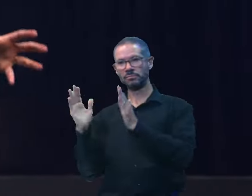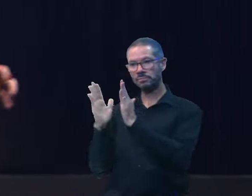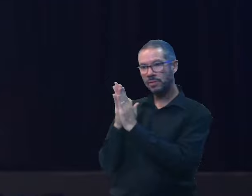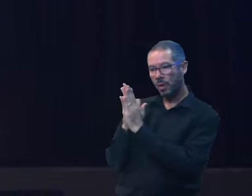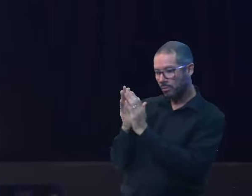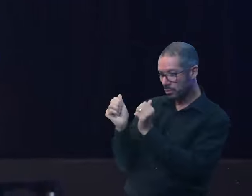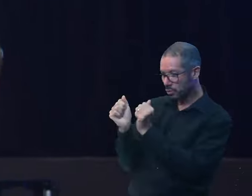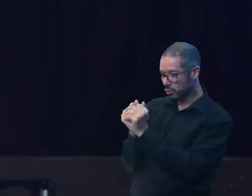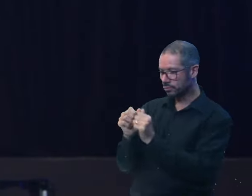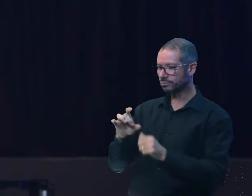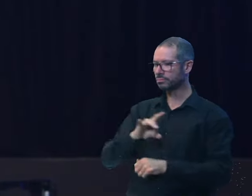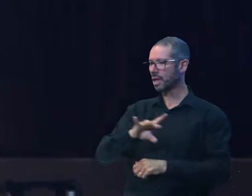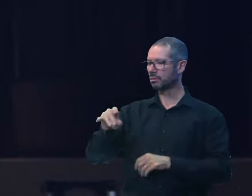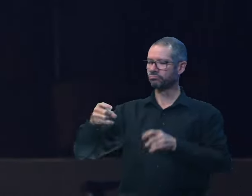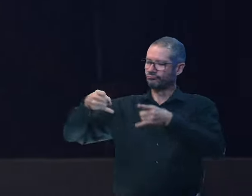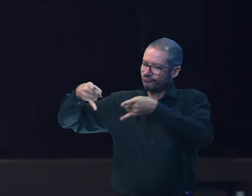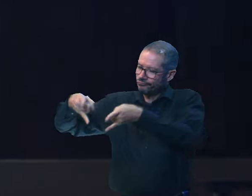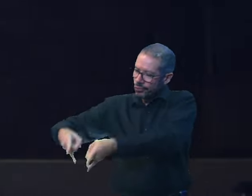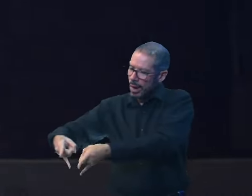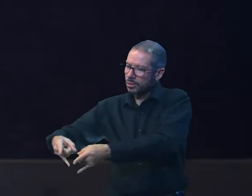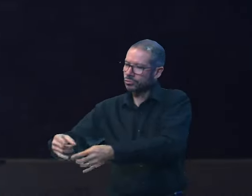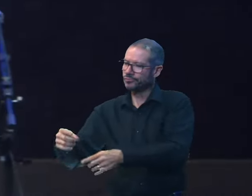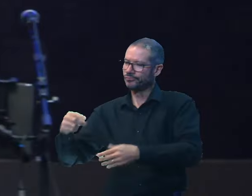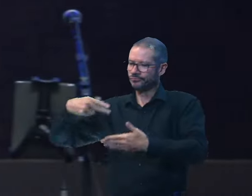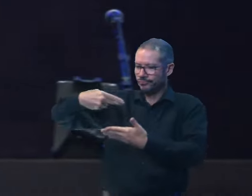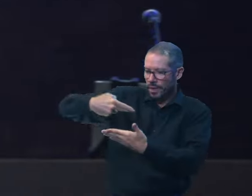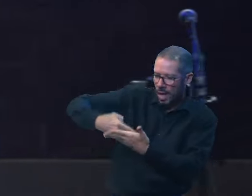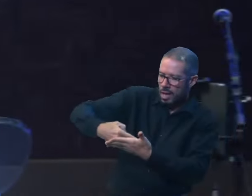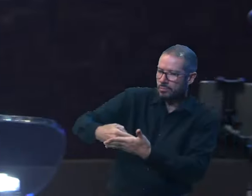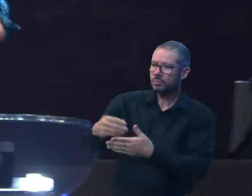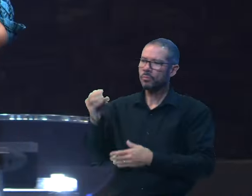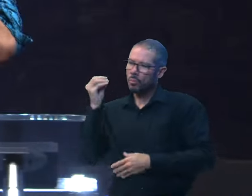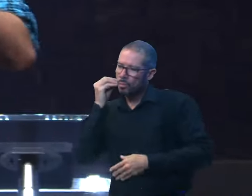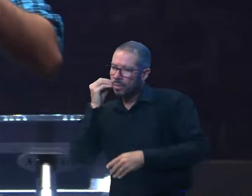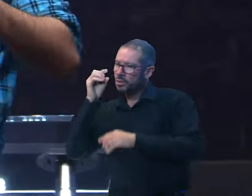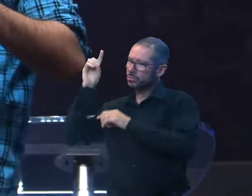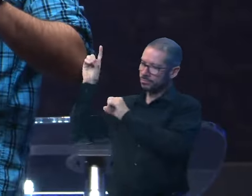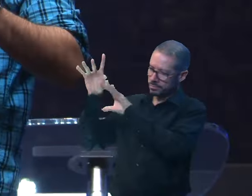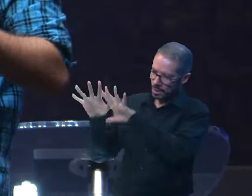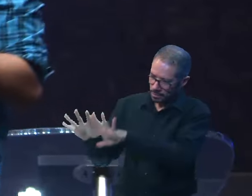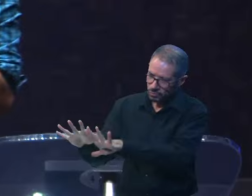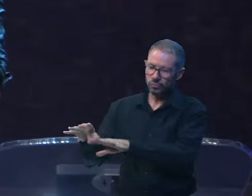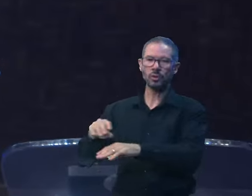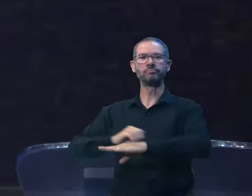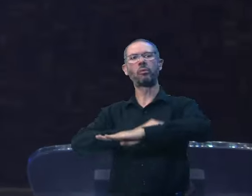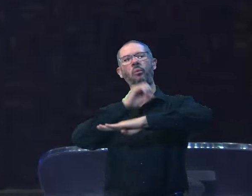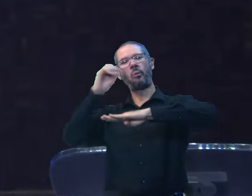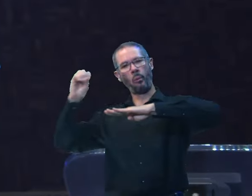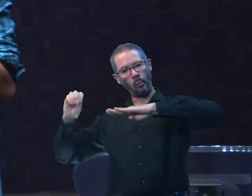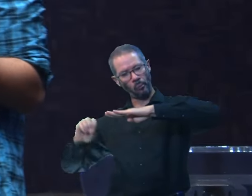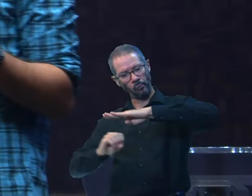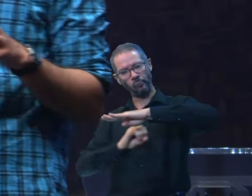foi cada um para o seu quarto. Vamos lá, cada um na sua cama, demos um beijo, abençoamos eles, como a gente faz todas as noites.